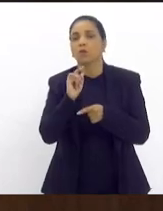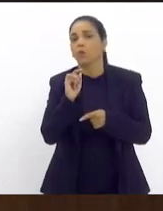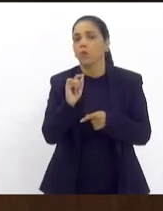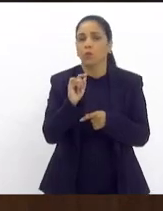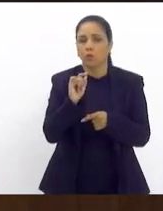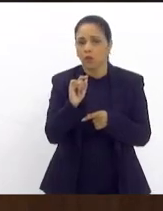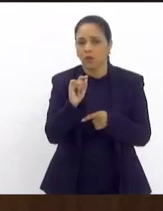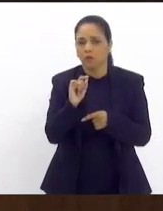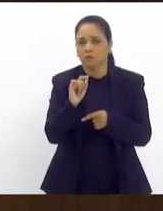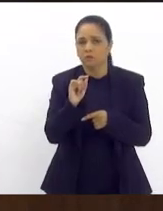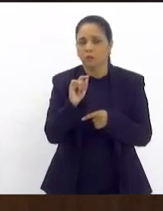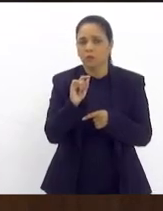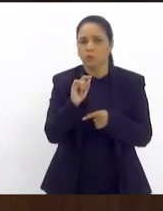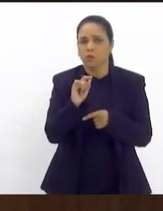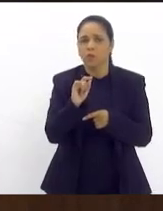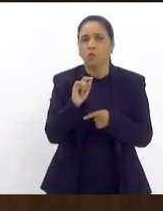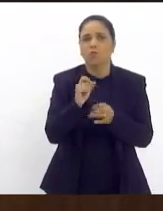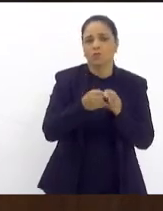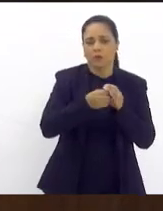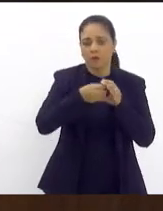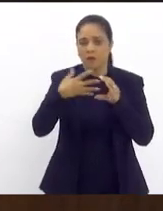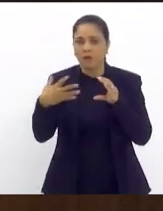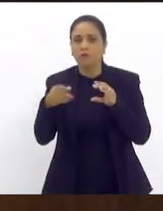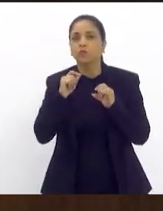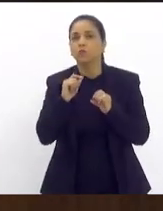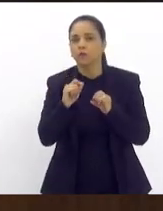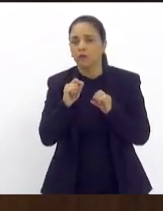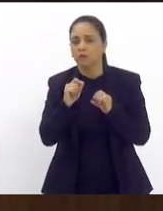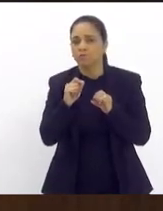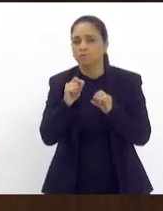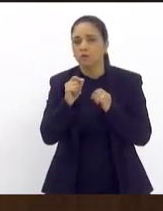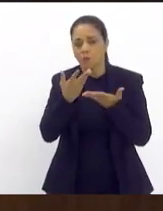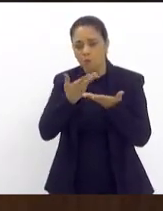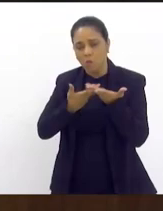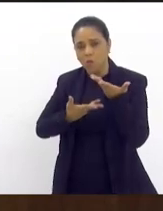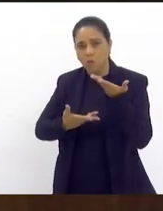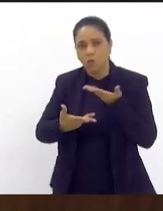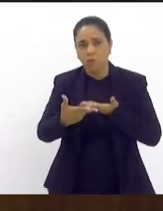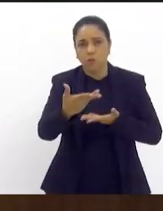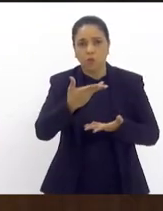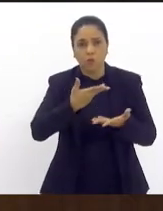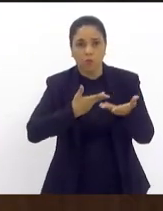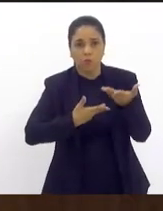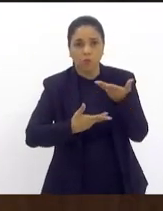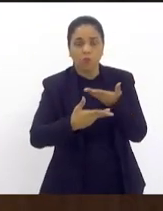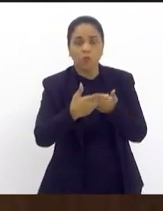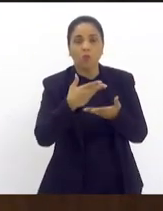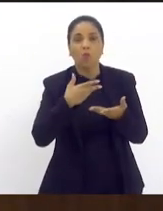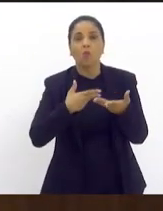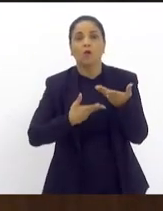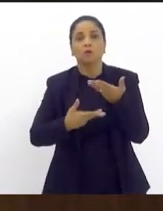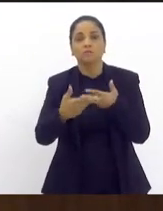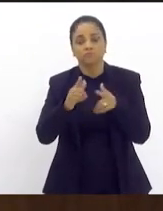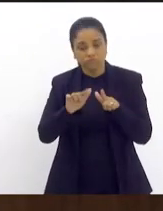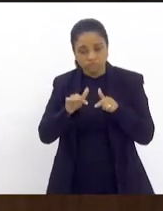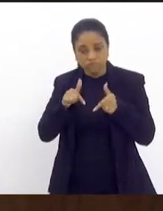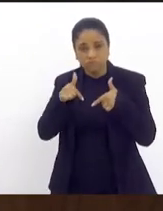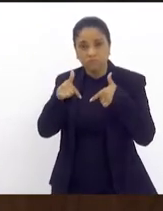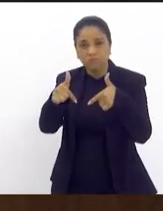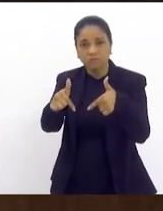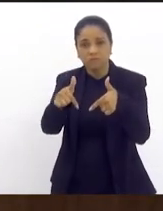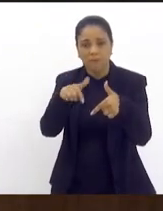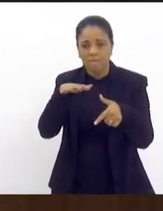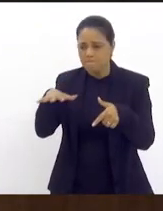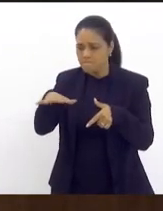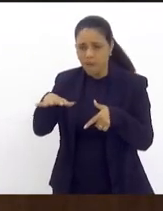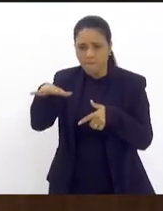em si um caráter operacional e colocam-se na perspectiva de uma atuação muito